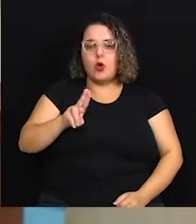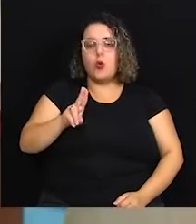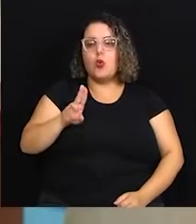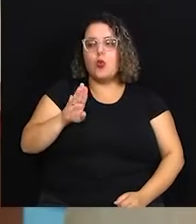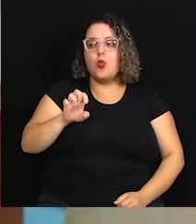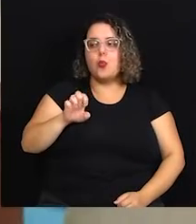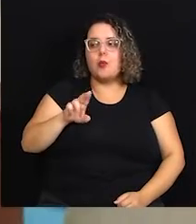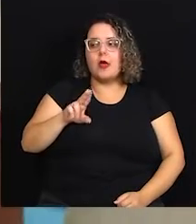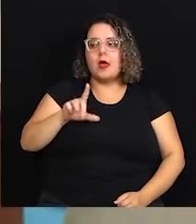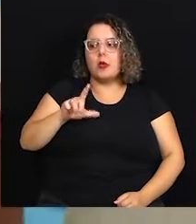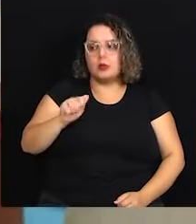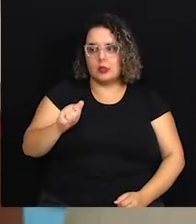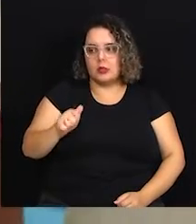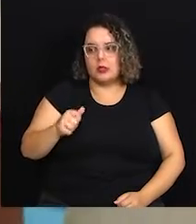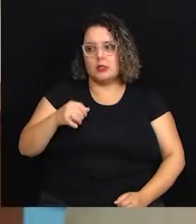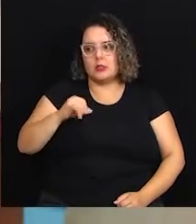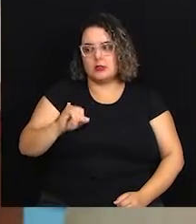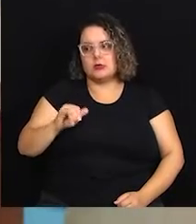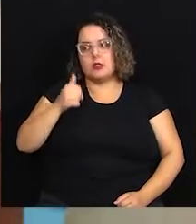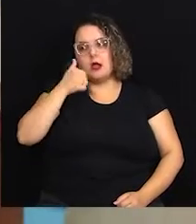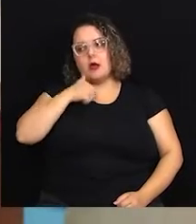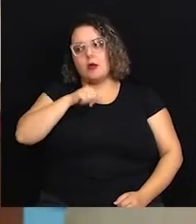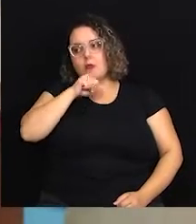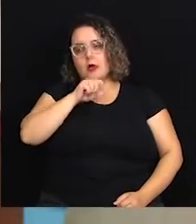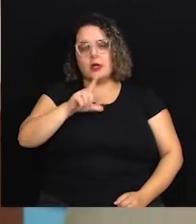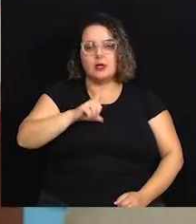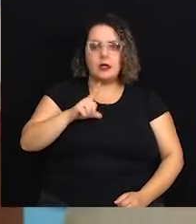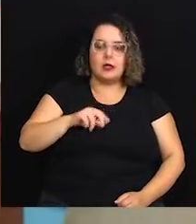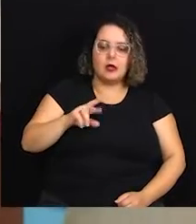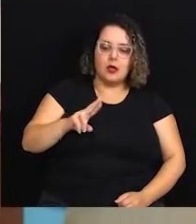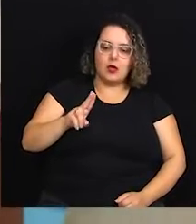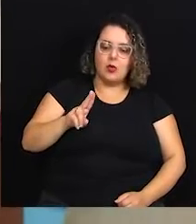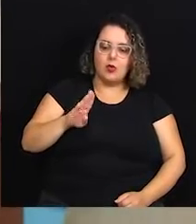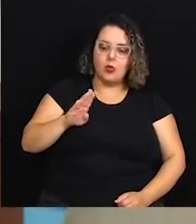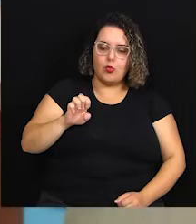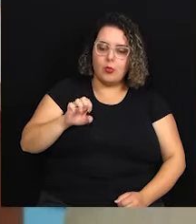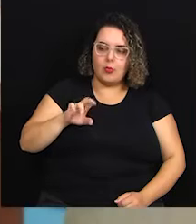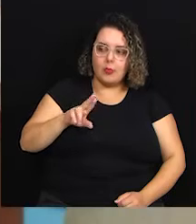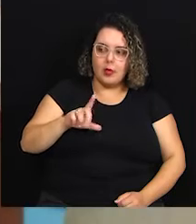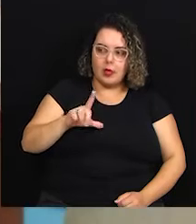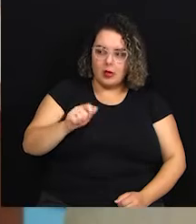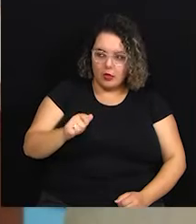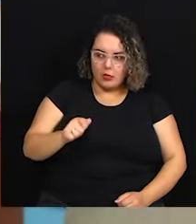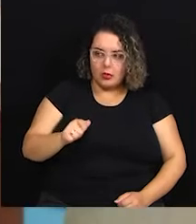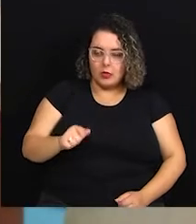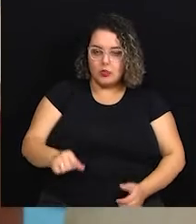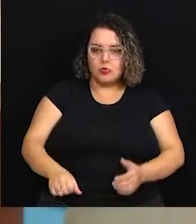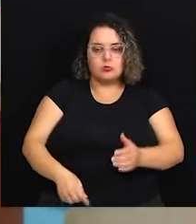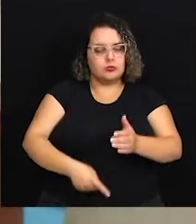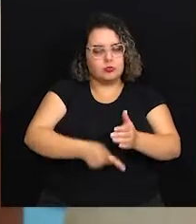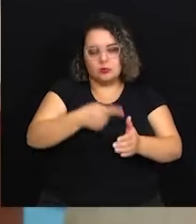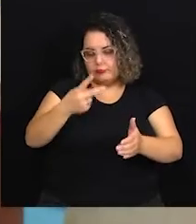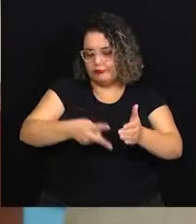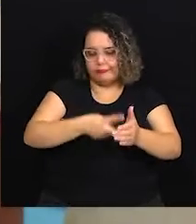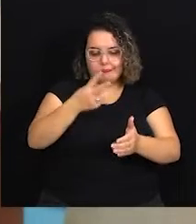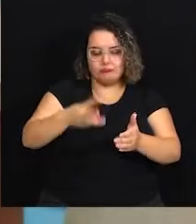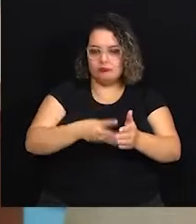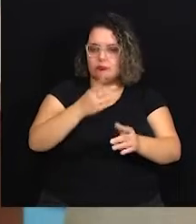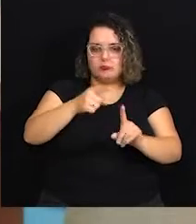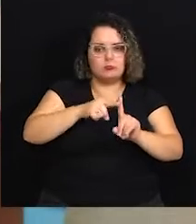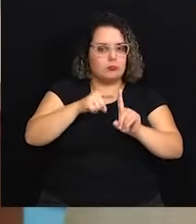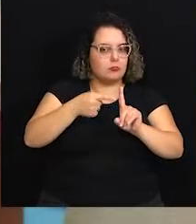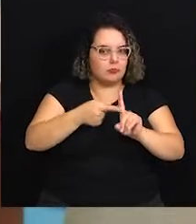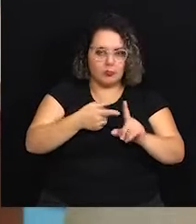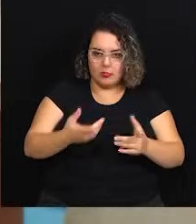rubéola, né? Se a mãe tem a rubéola nos primeiros meses de gravidez, é bem complicado. É